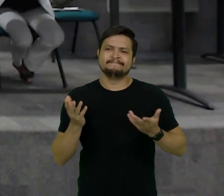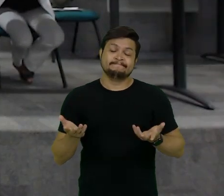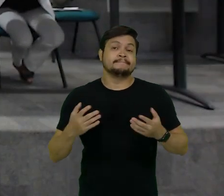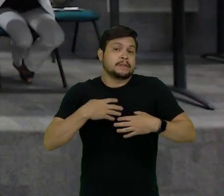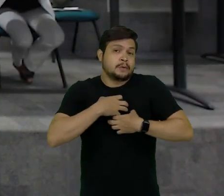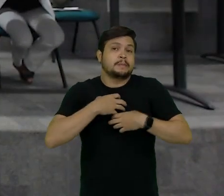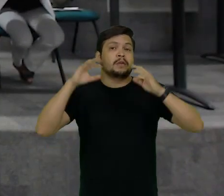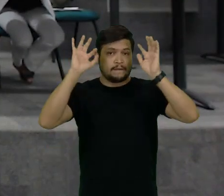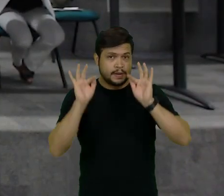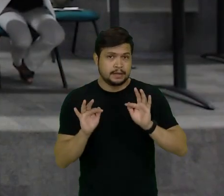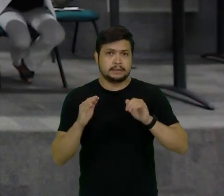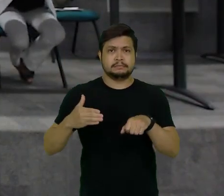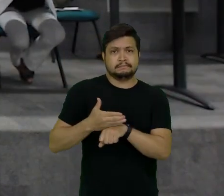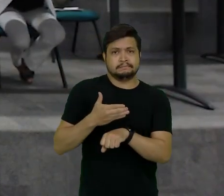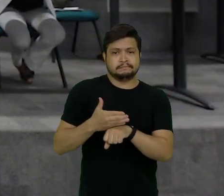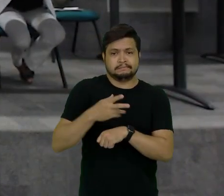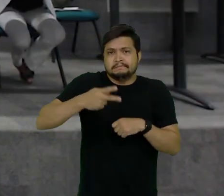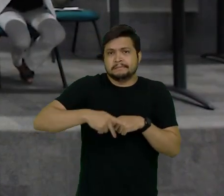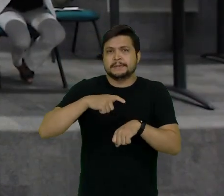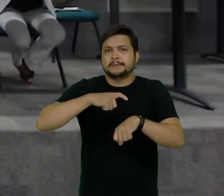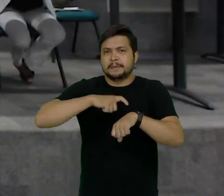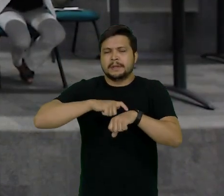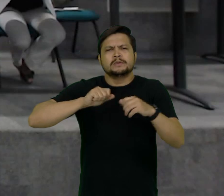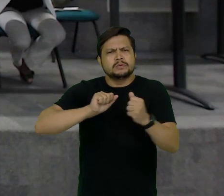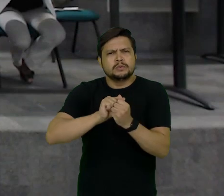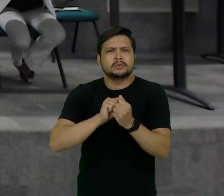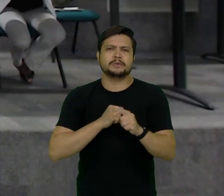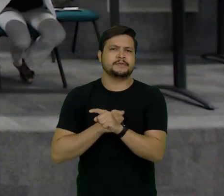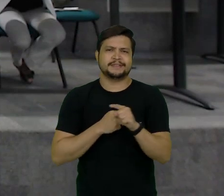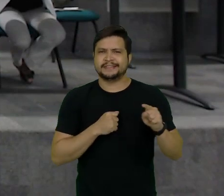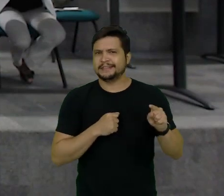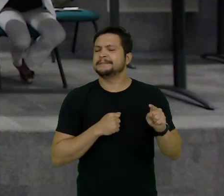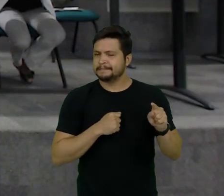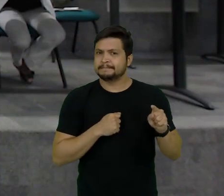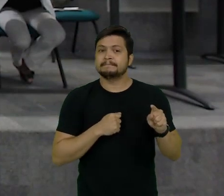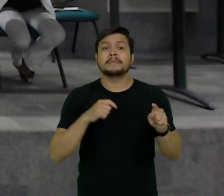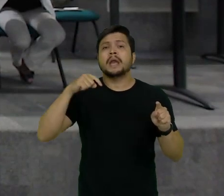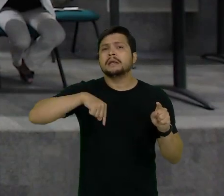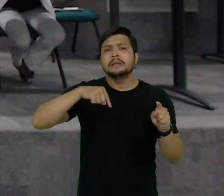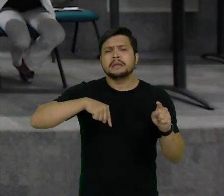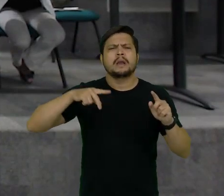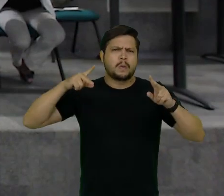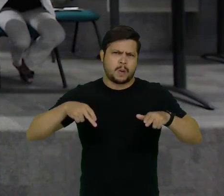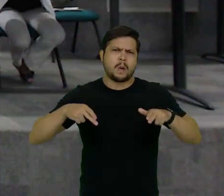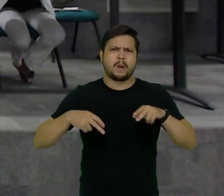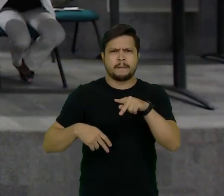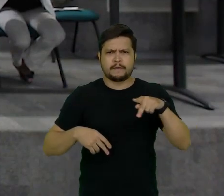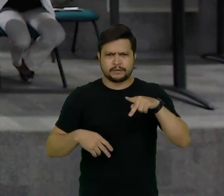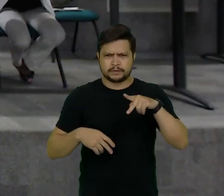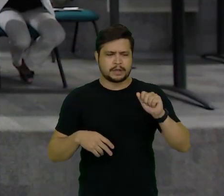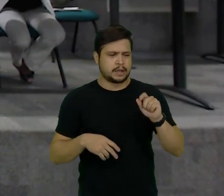de estar participando desse momento com vocês. E aqui, como a professora Adriana falou, de